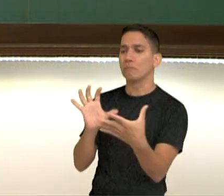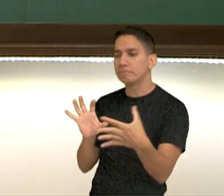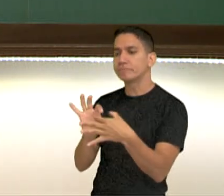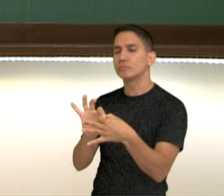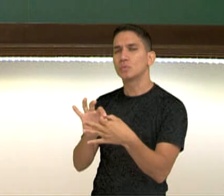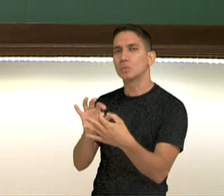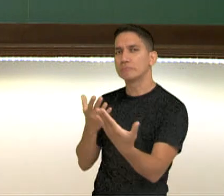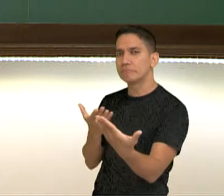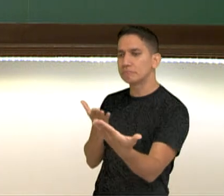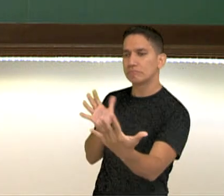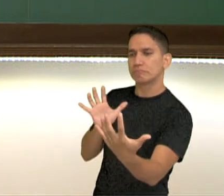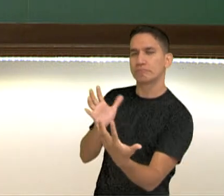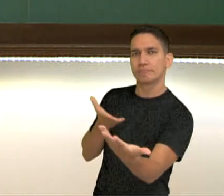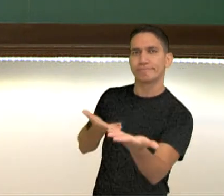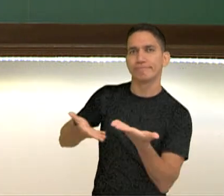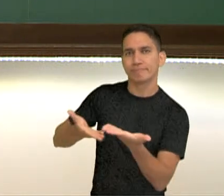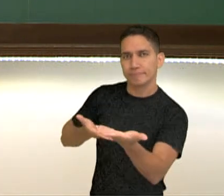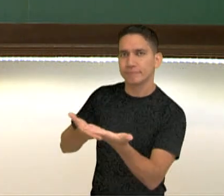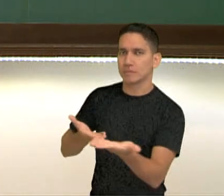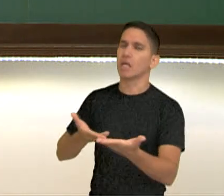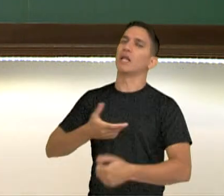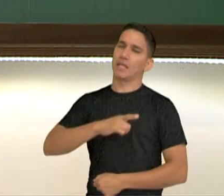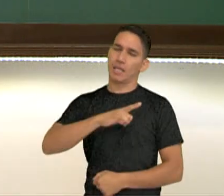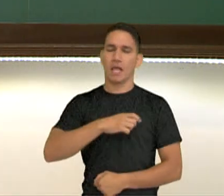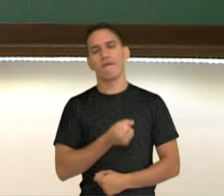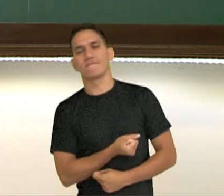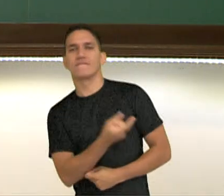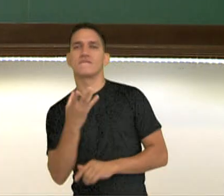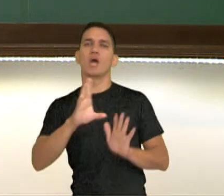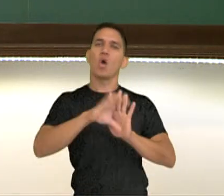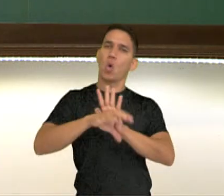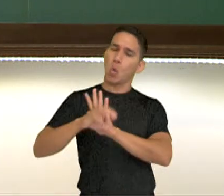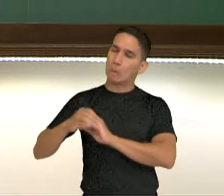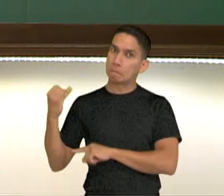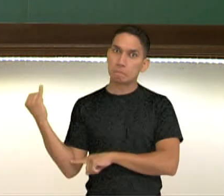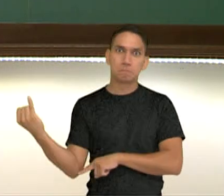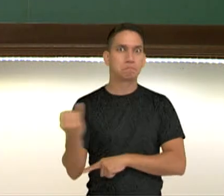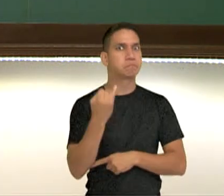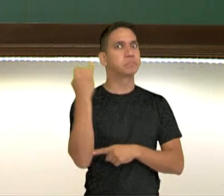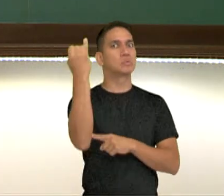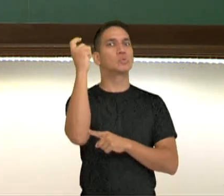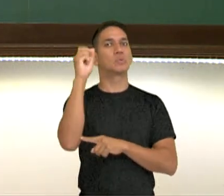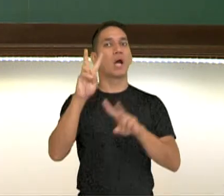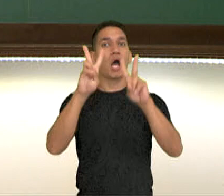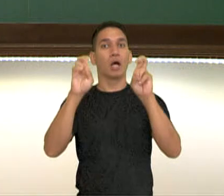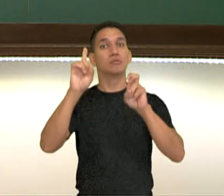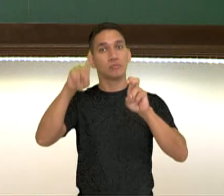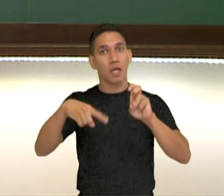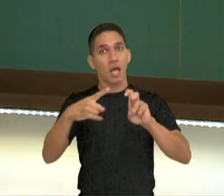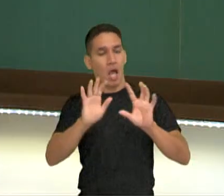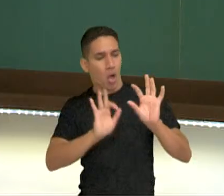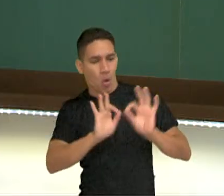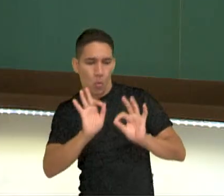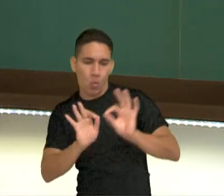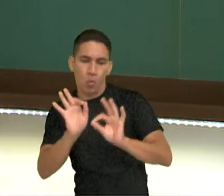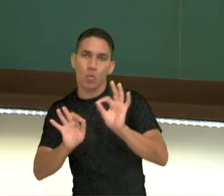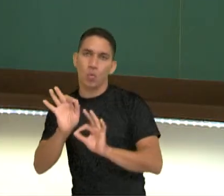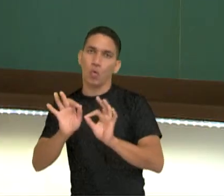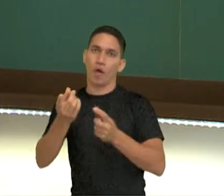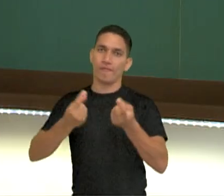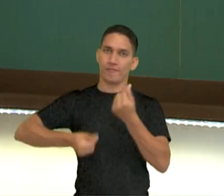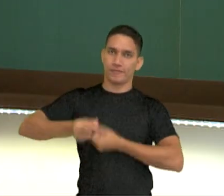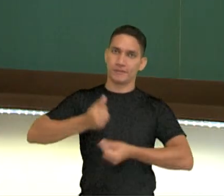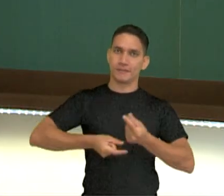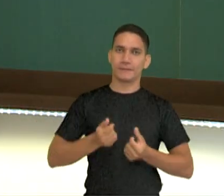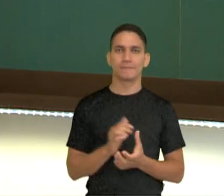vai relembrar vários conceitos que são extremamente importantes quando se refere a planejamento,